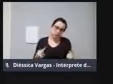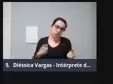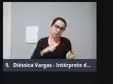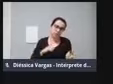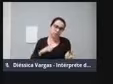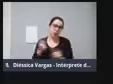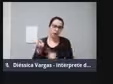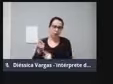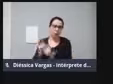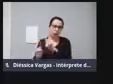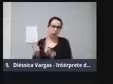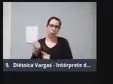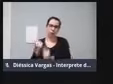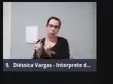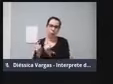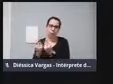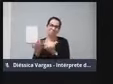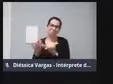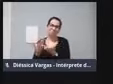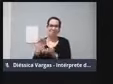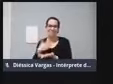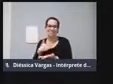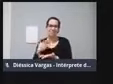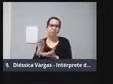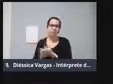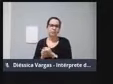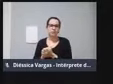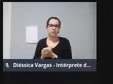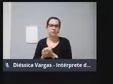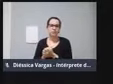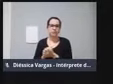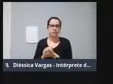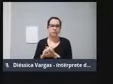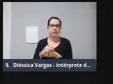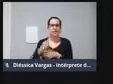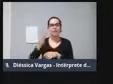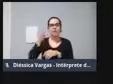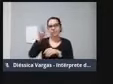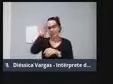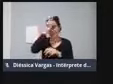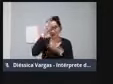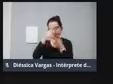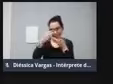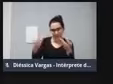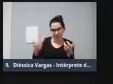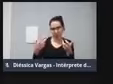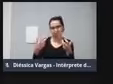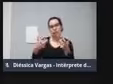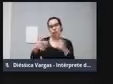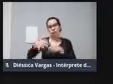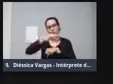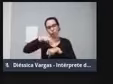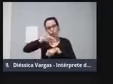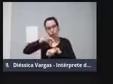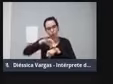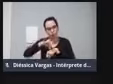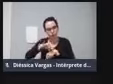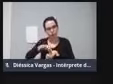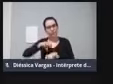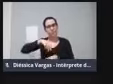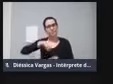trazem algum dano, como, por exemplo, né, insetos e moscas que podem ser transmissores, né, de algumas